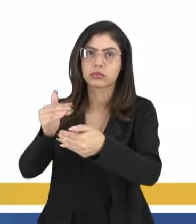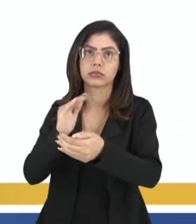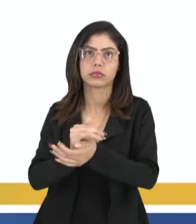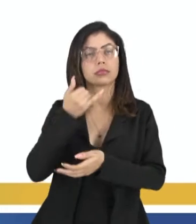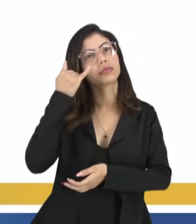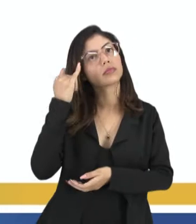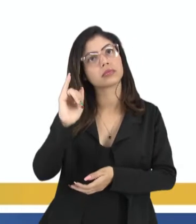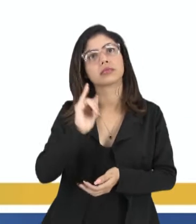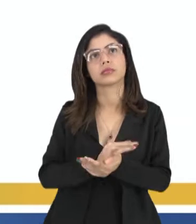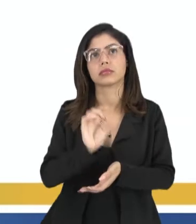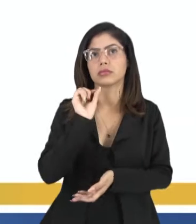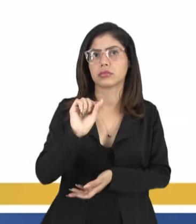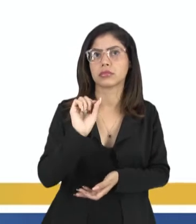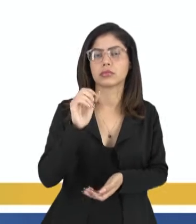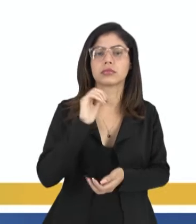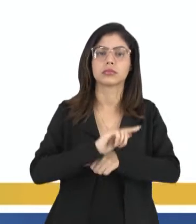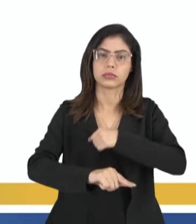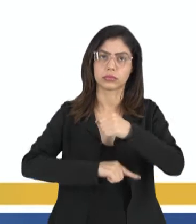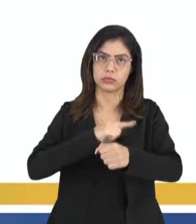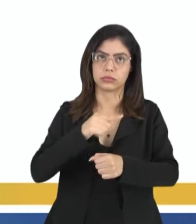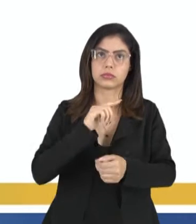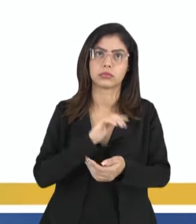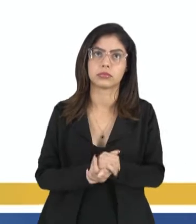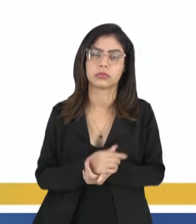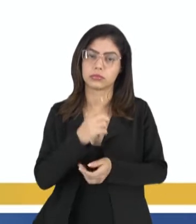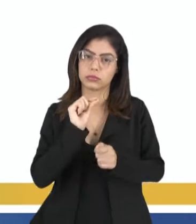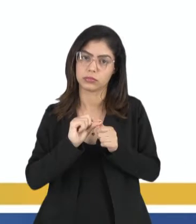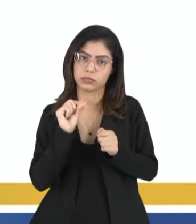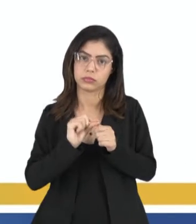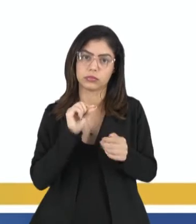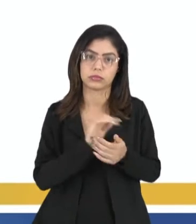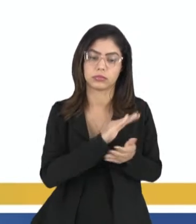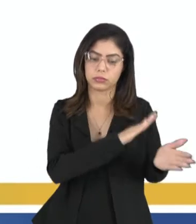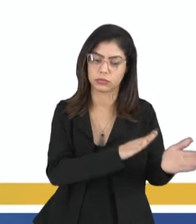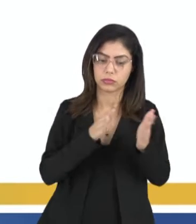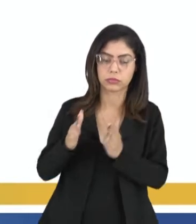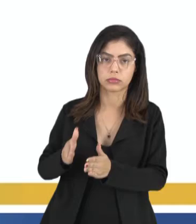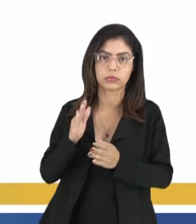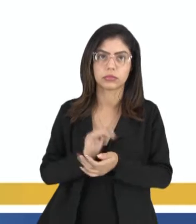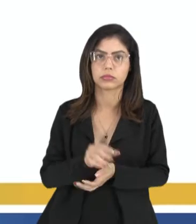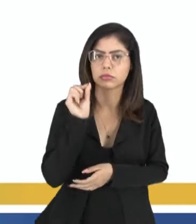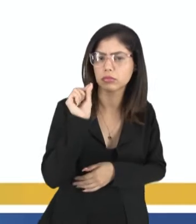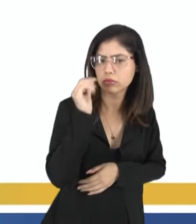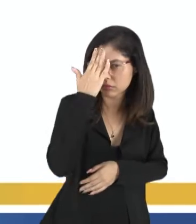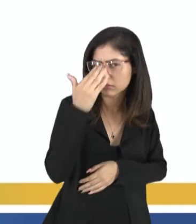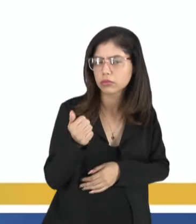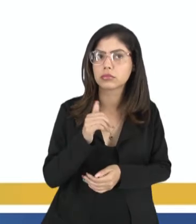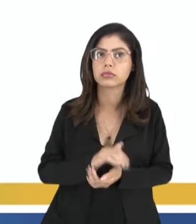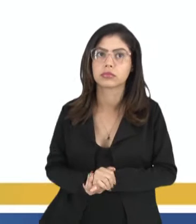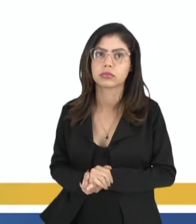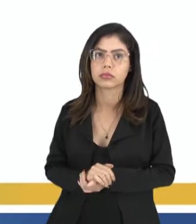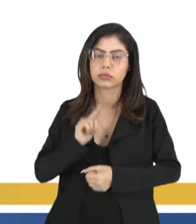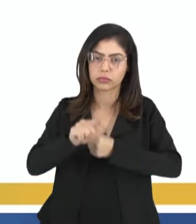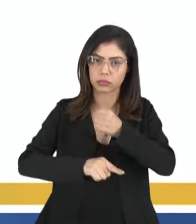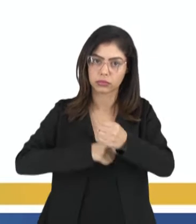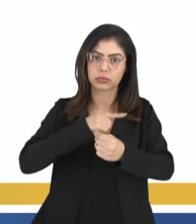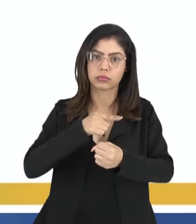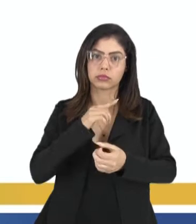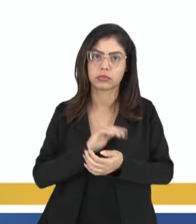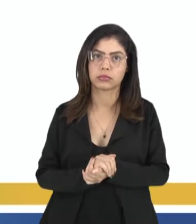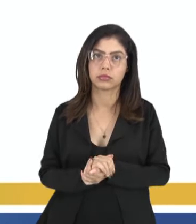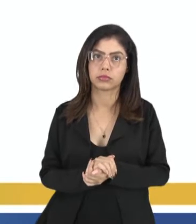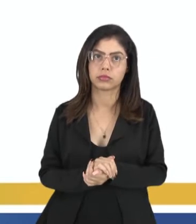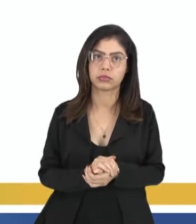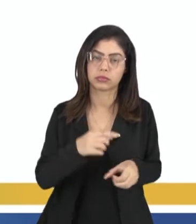do que seria o átomo e o que constituía essa partícula? Então, o que a gente sabe? Que o átomo ele possui um